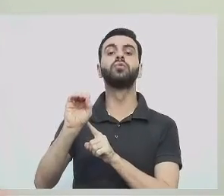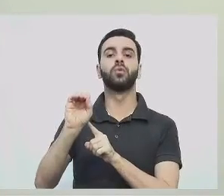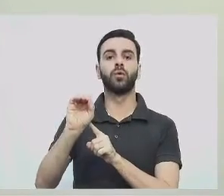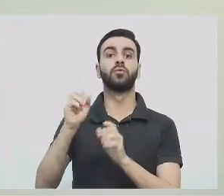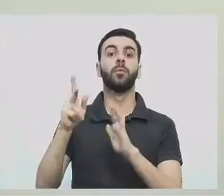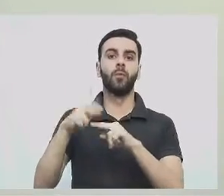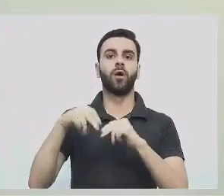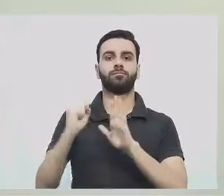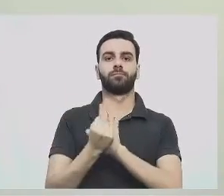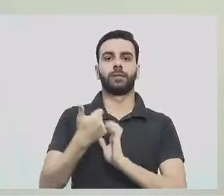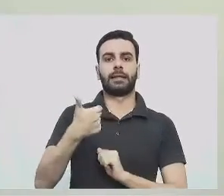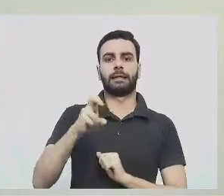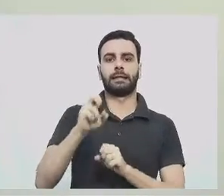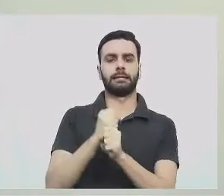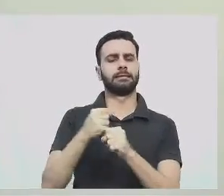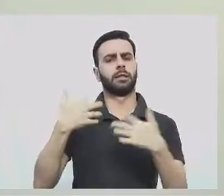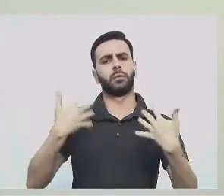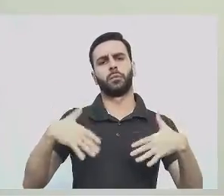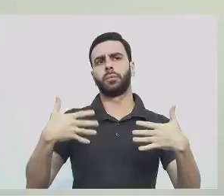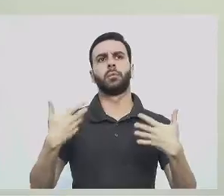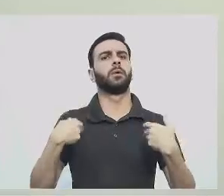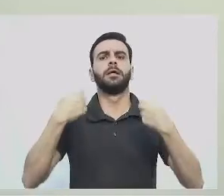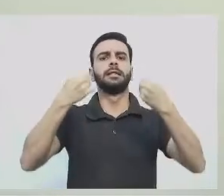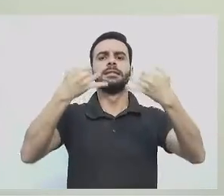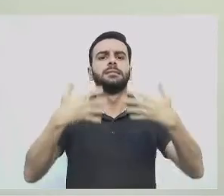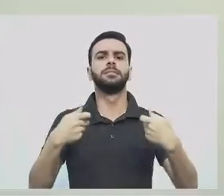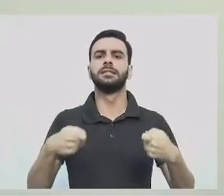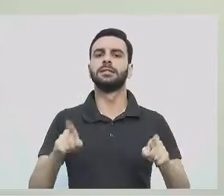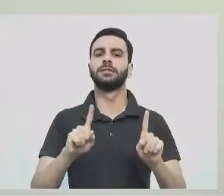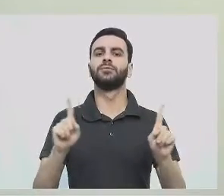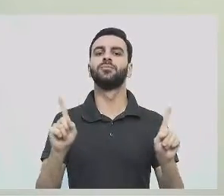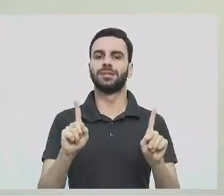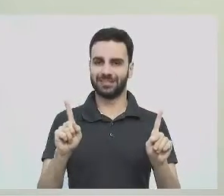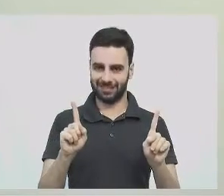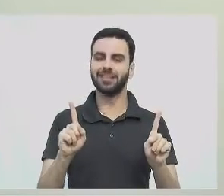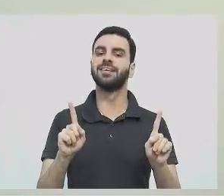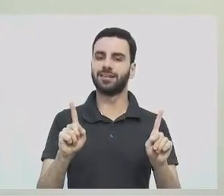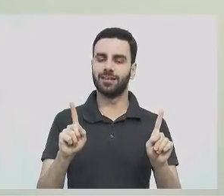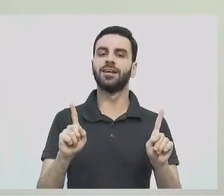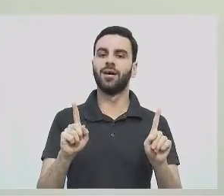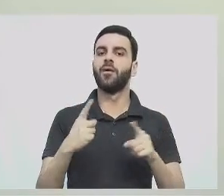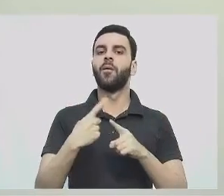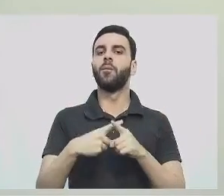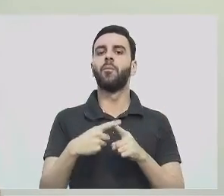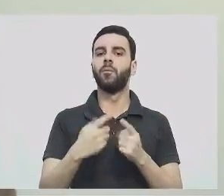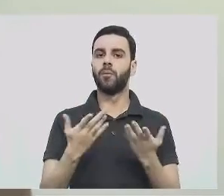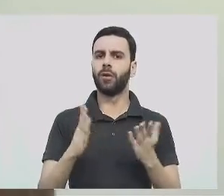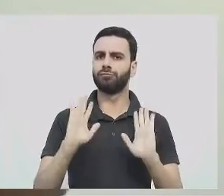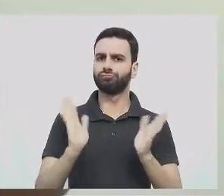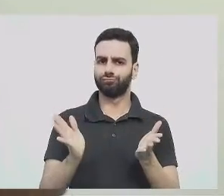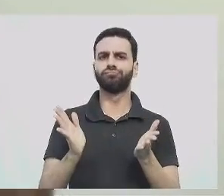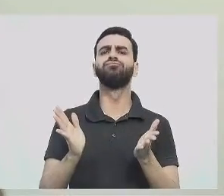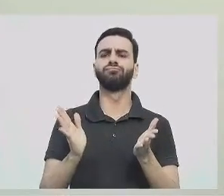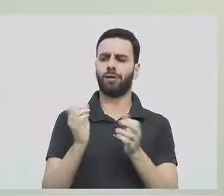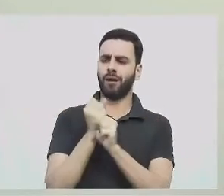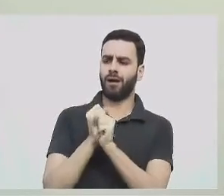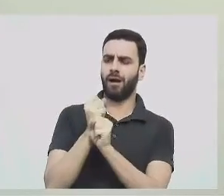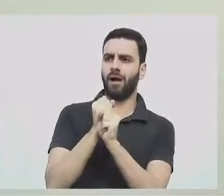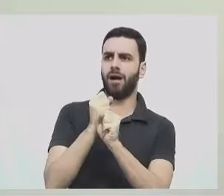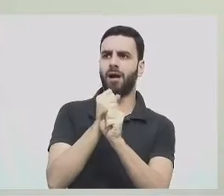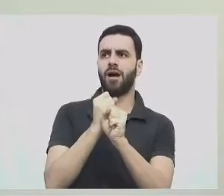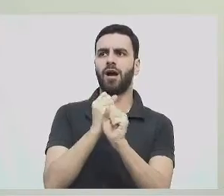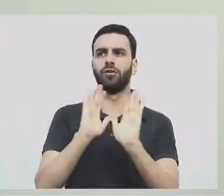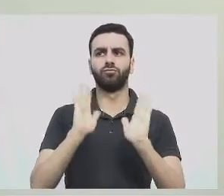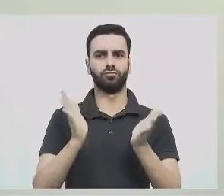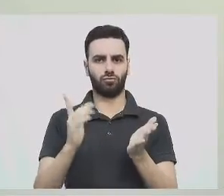de justificativa. Se fôssemos olhar de uma forma já linear pelo que